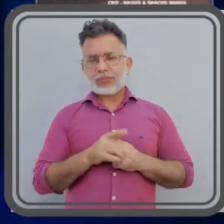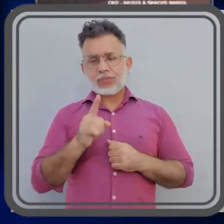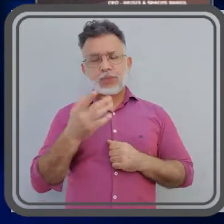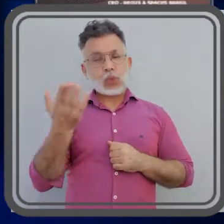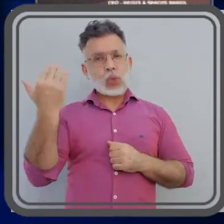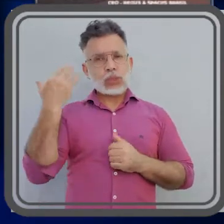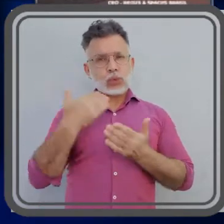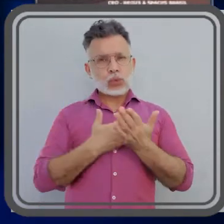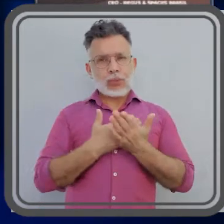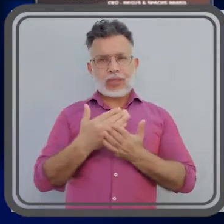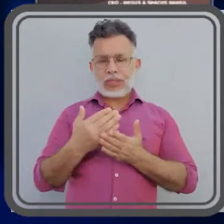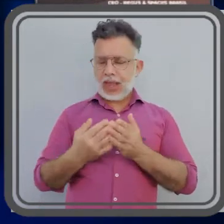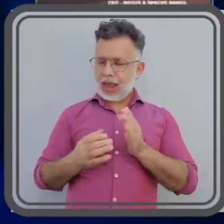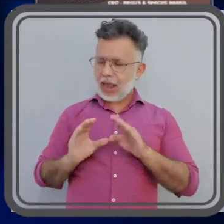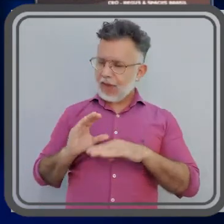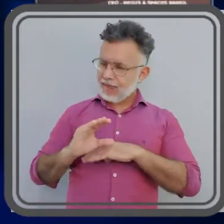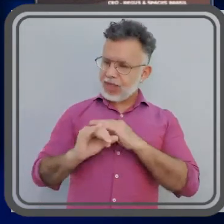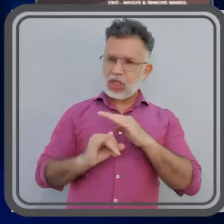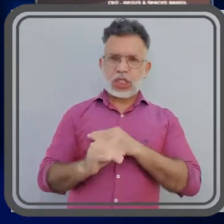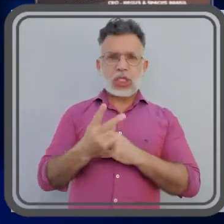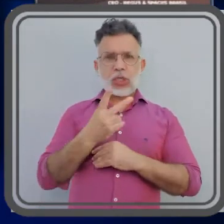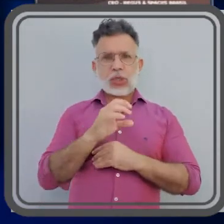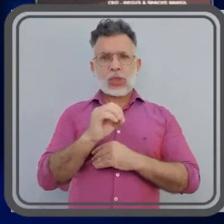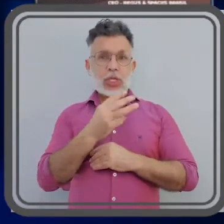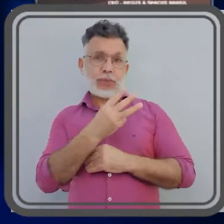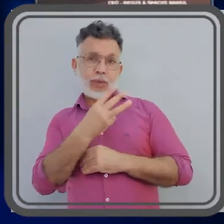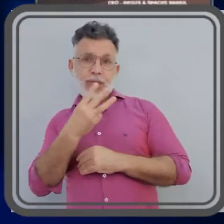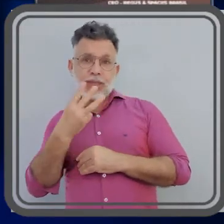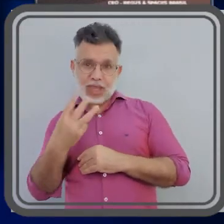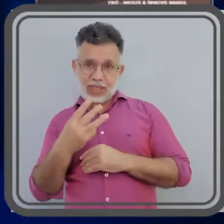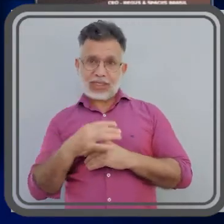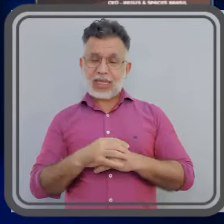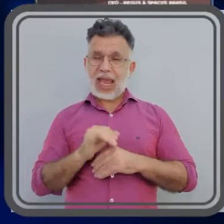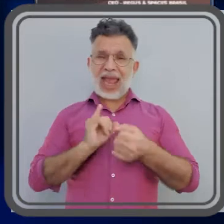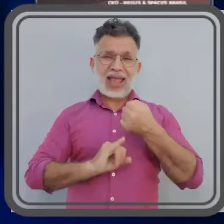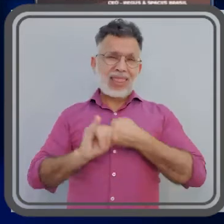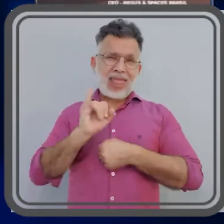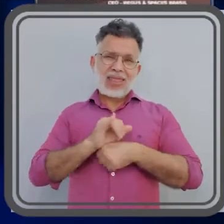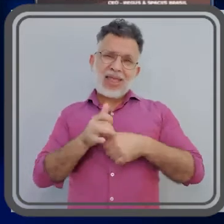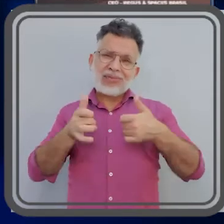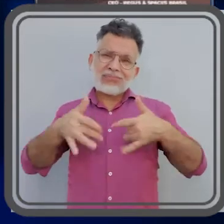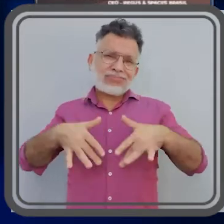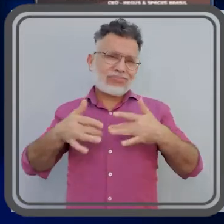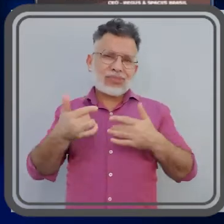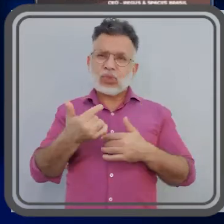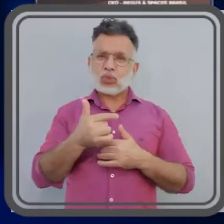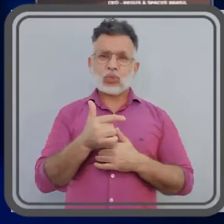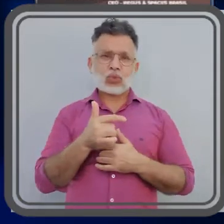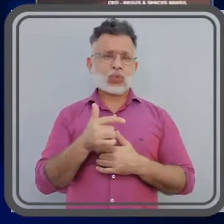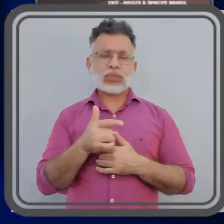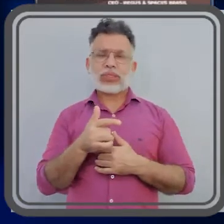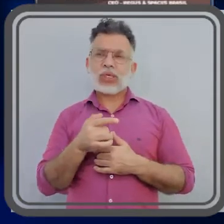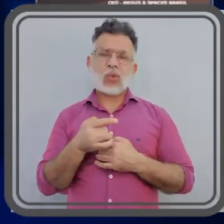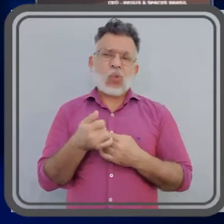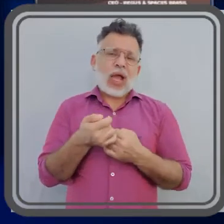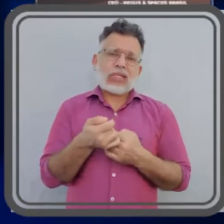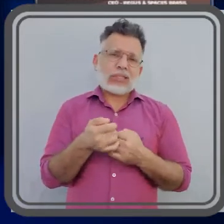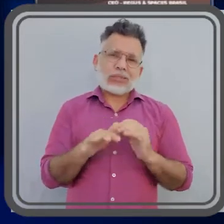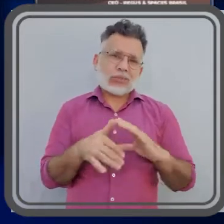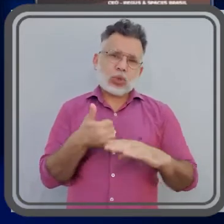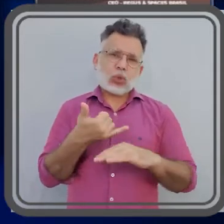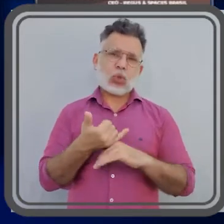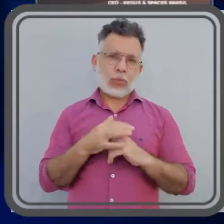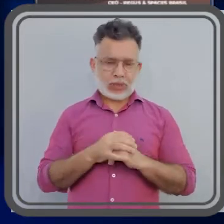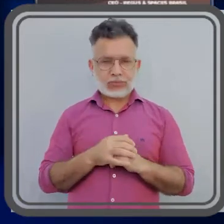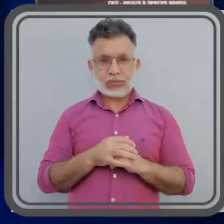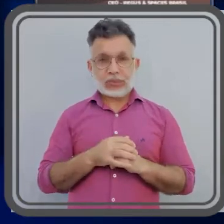comecei a investir lá em 2003, a internet ela era incipiente, sequer existia YouTube, né? Então,